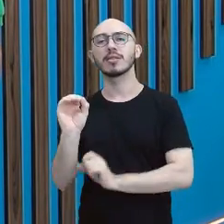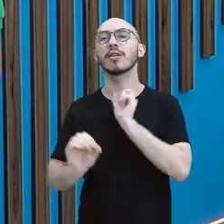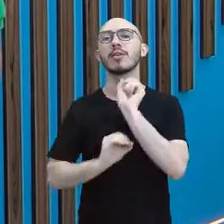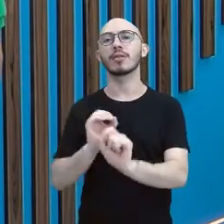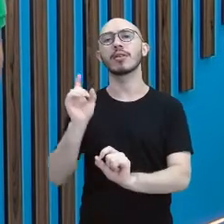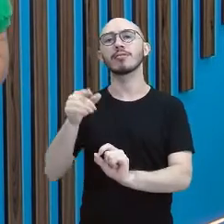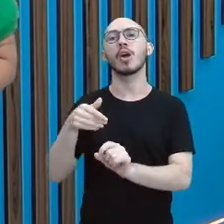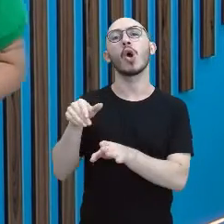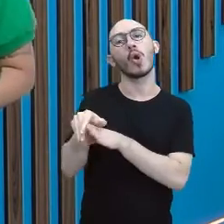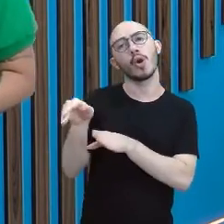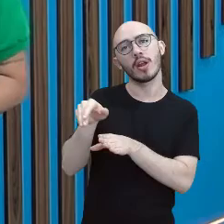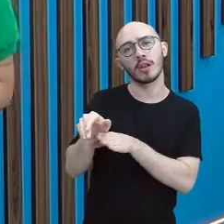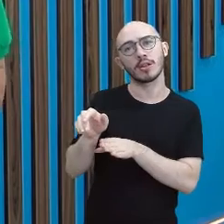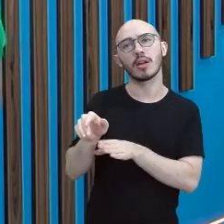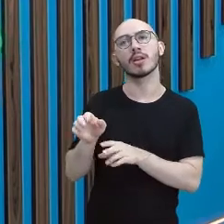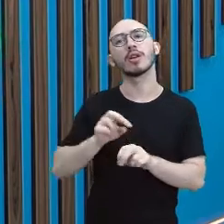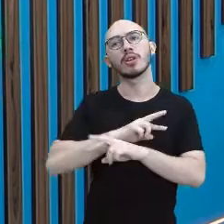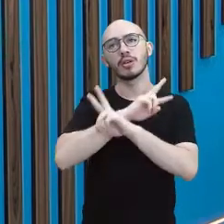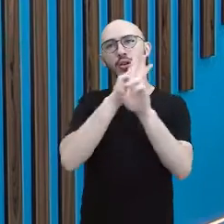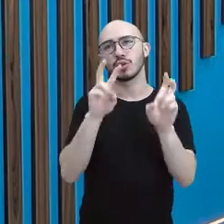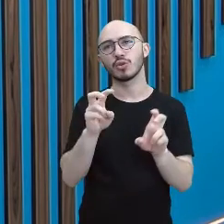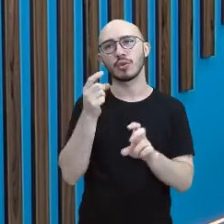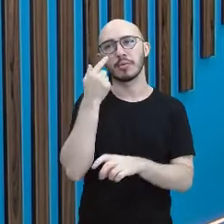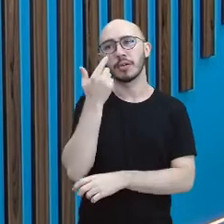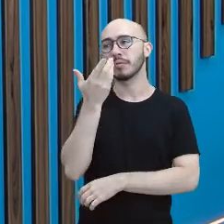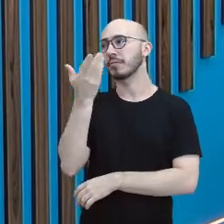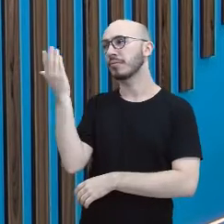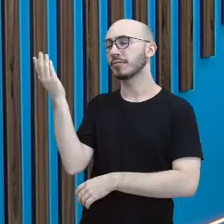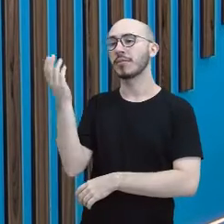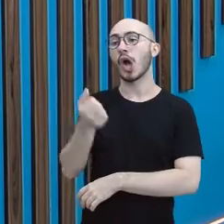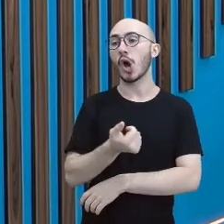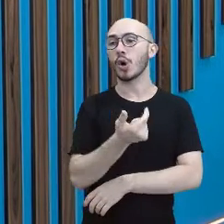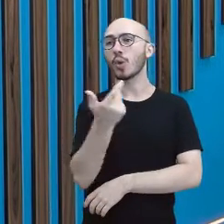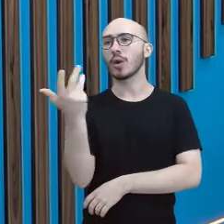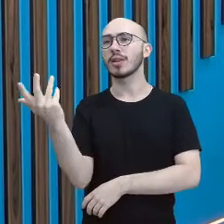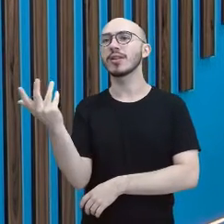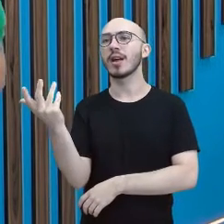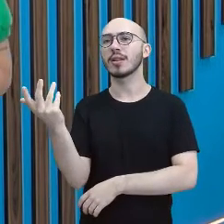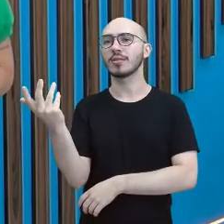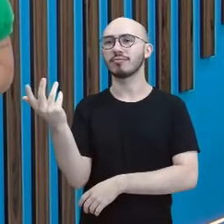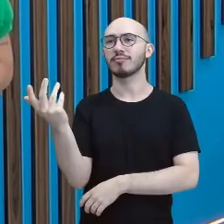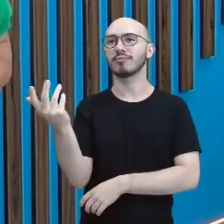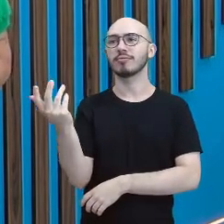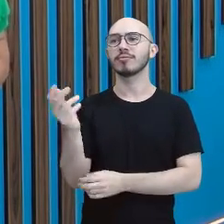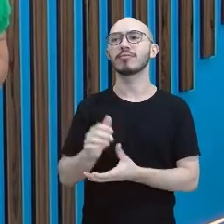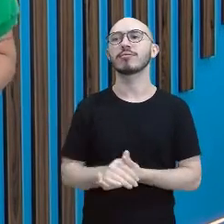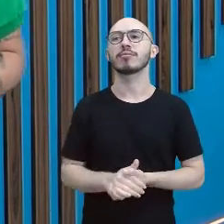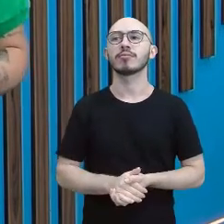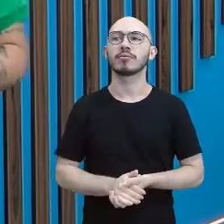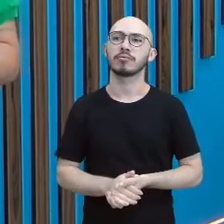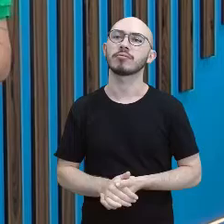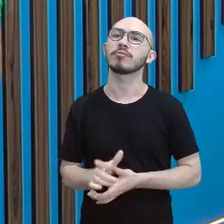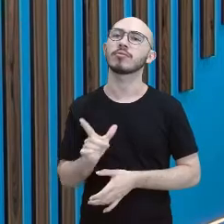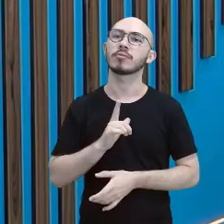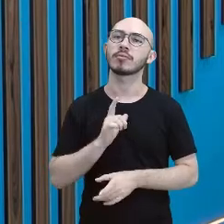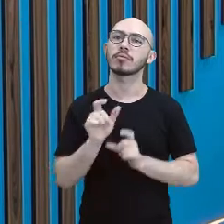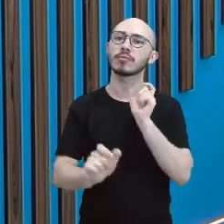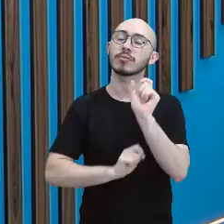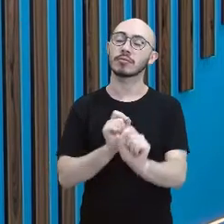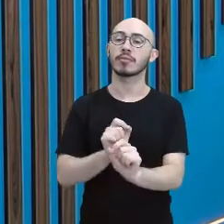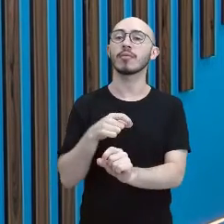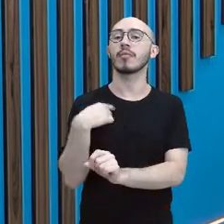nos guiar, mais ou menos, com relação a essas quantidades de casas decimais. Ou seja, o nosso